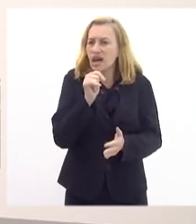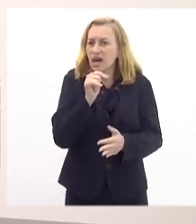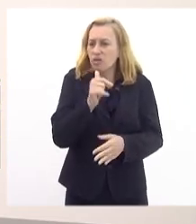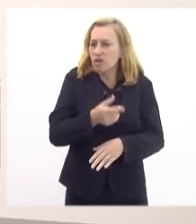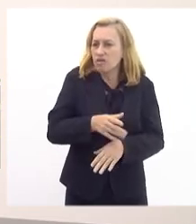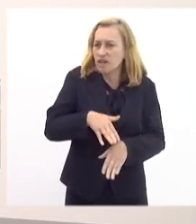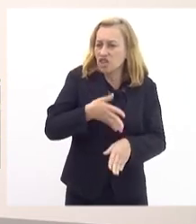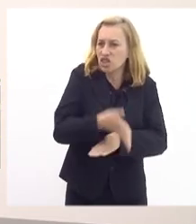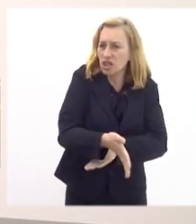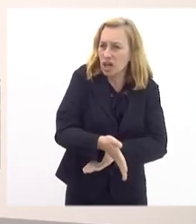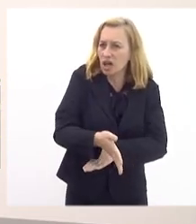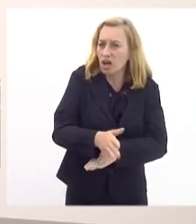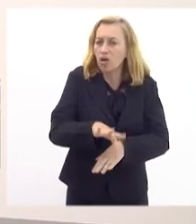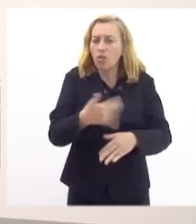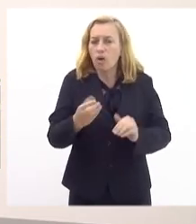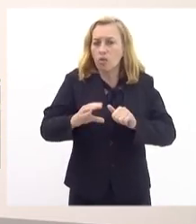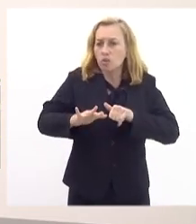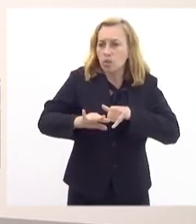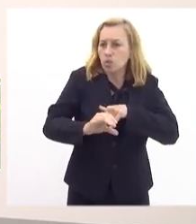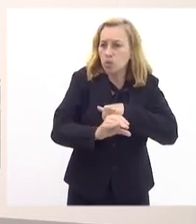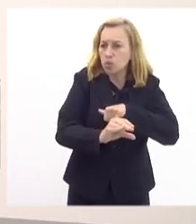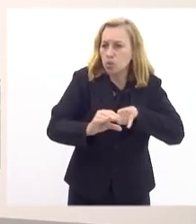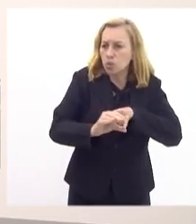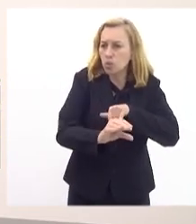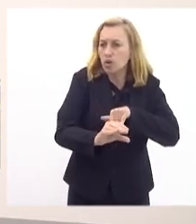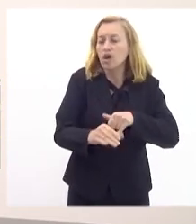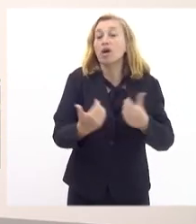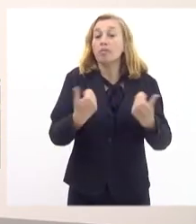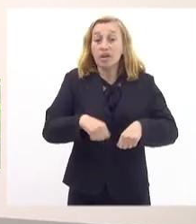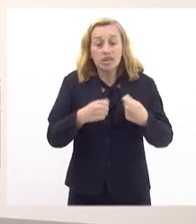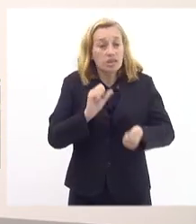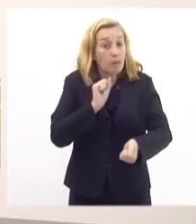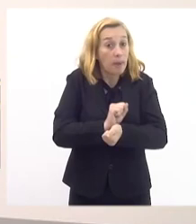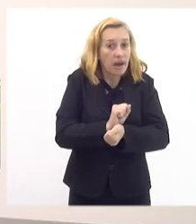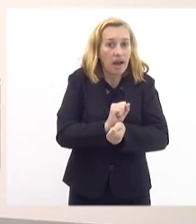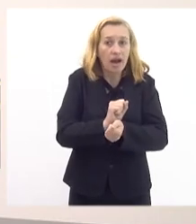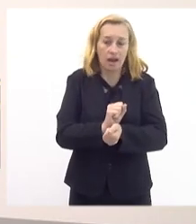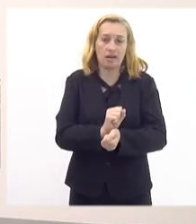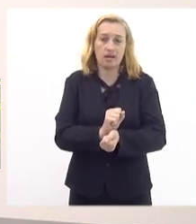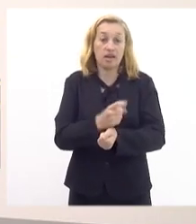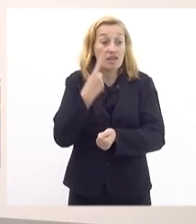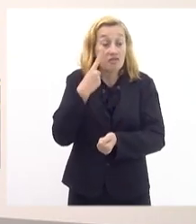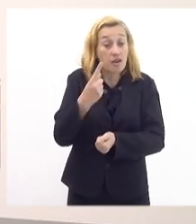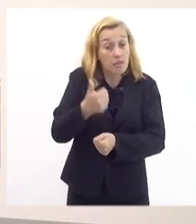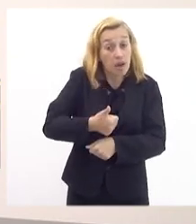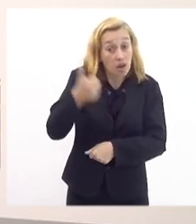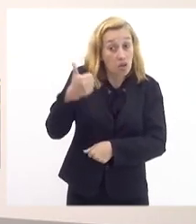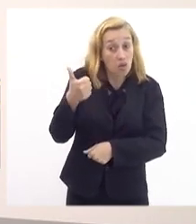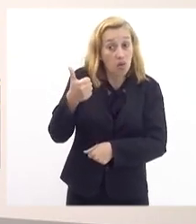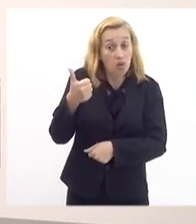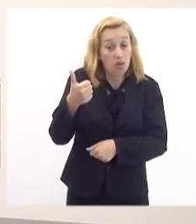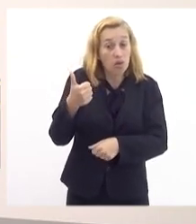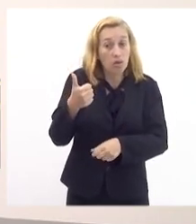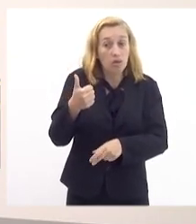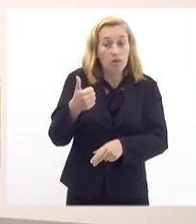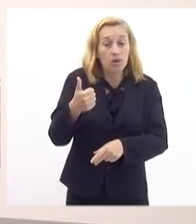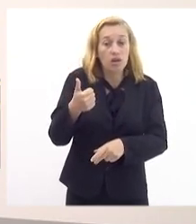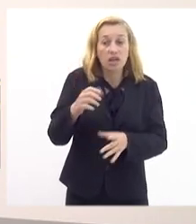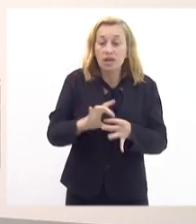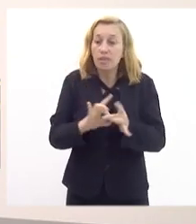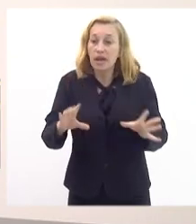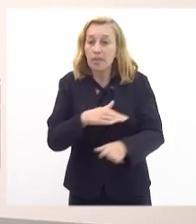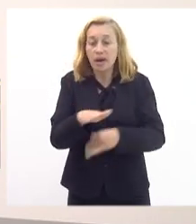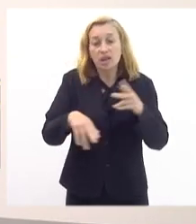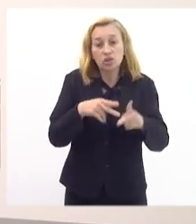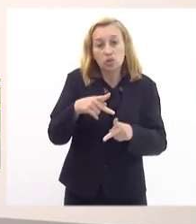sair aqui temperatura vai sair Tem que parar e tem que abrir a caixa preta para a sociedade discutir